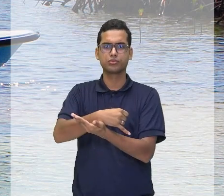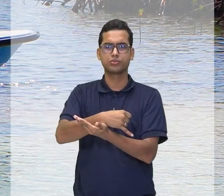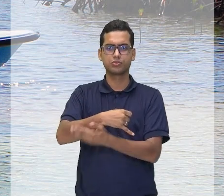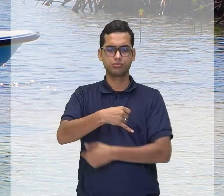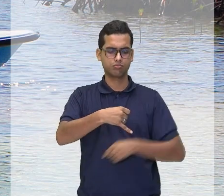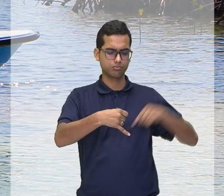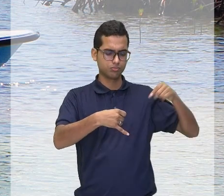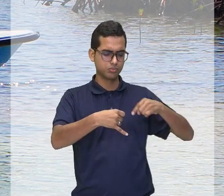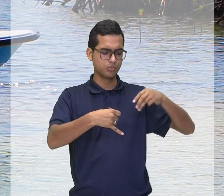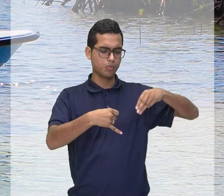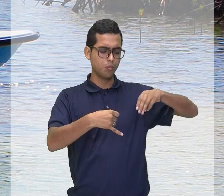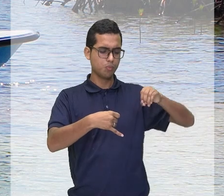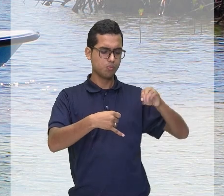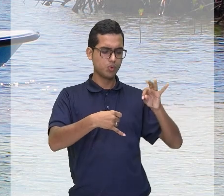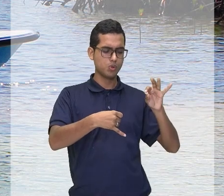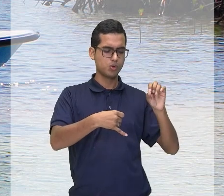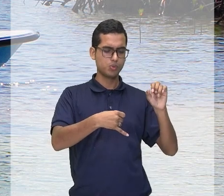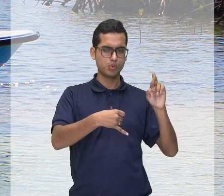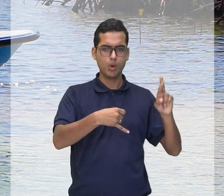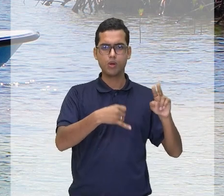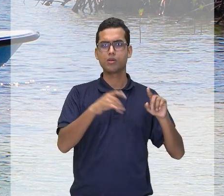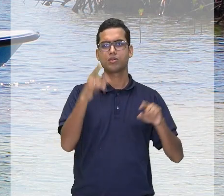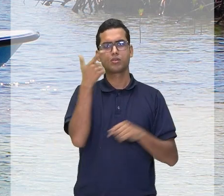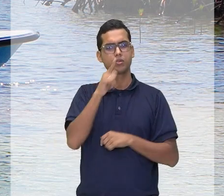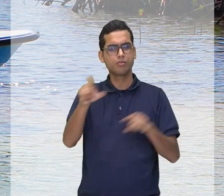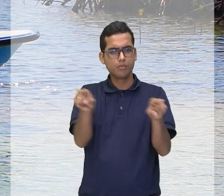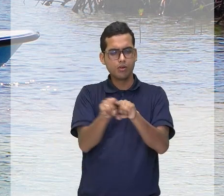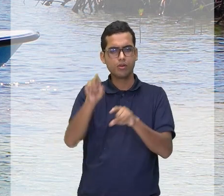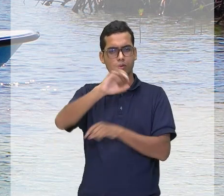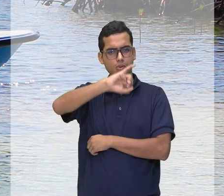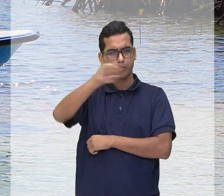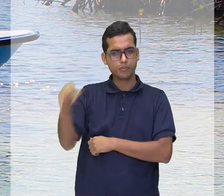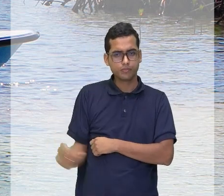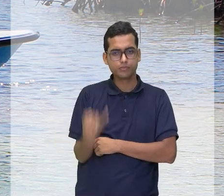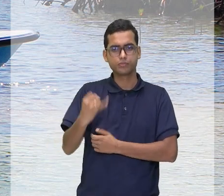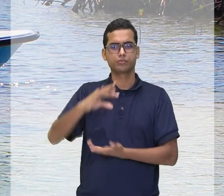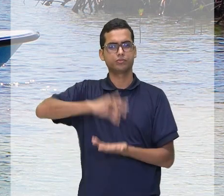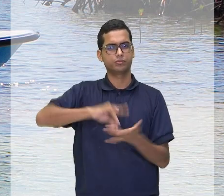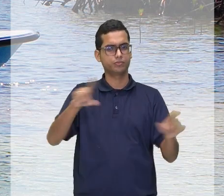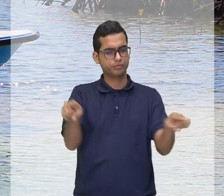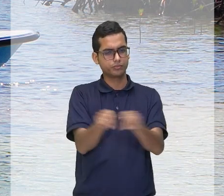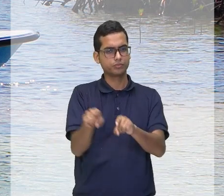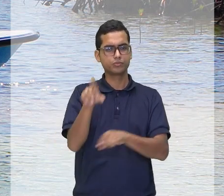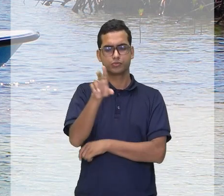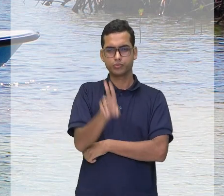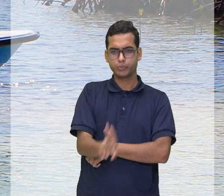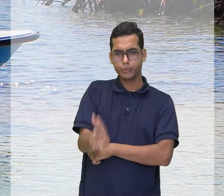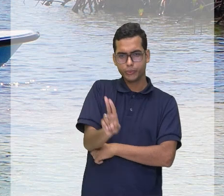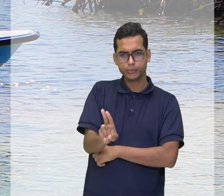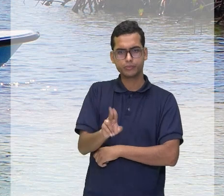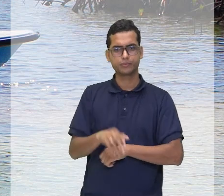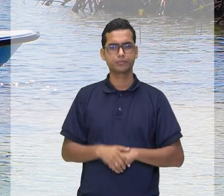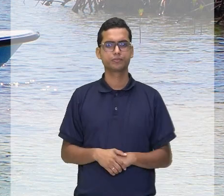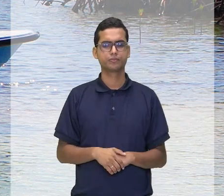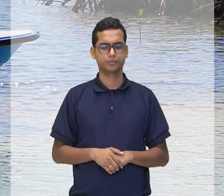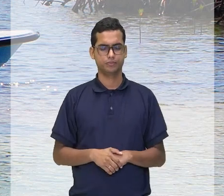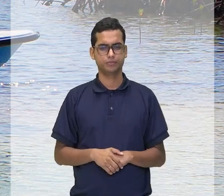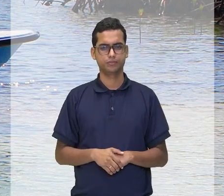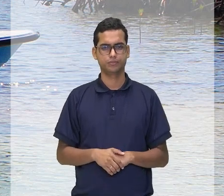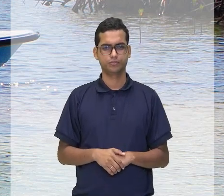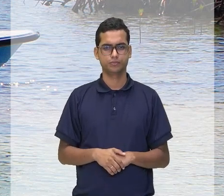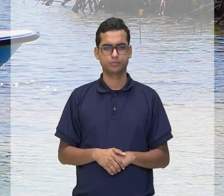que vai também aproveitar ali no seu funcionamento, né, a queima